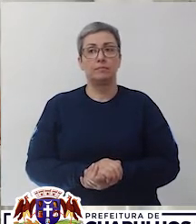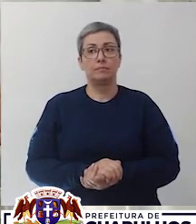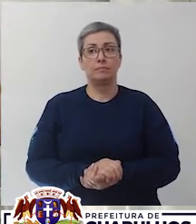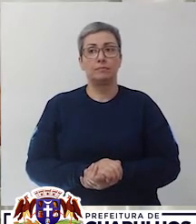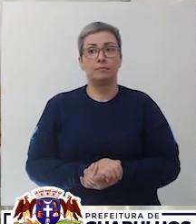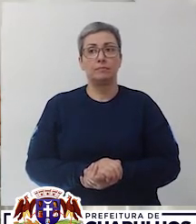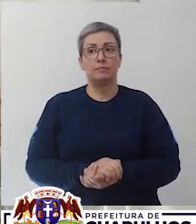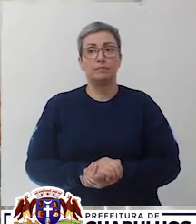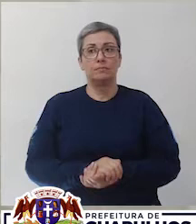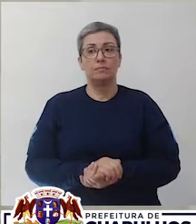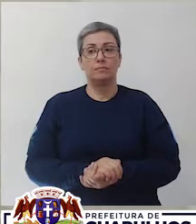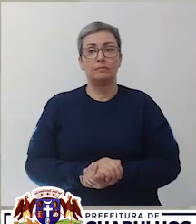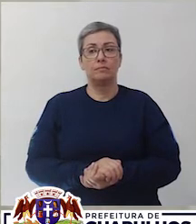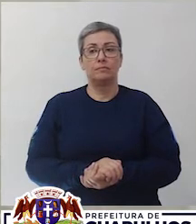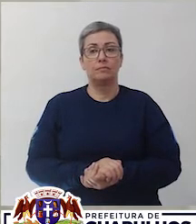Dá mais uma batida.